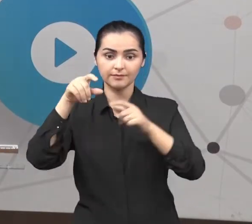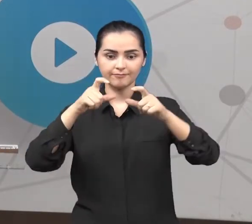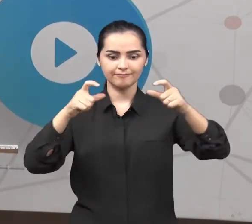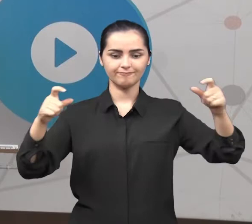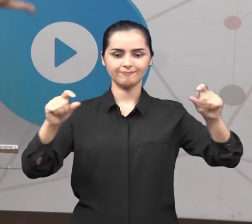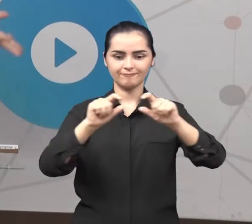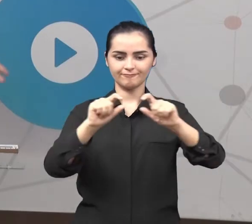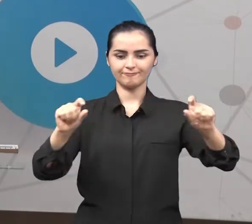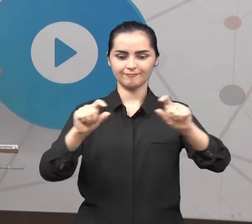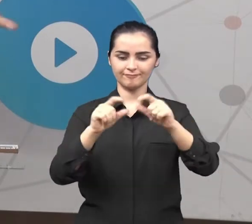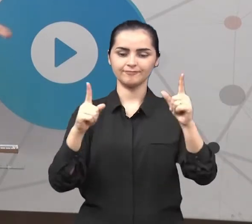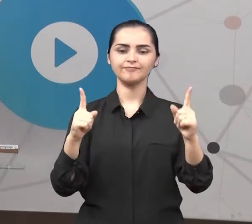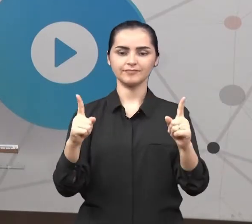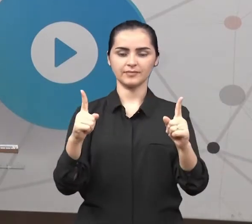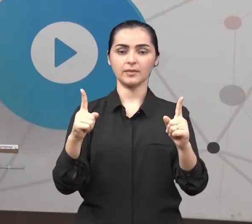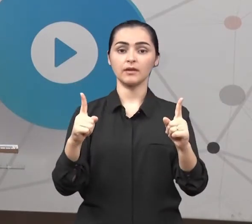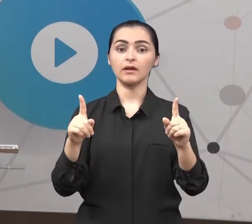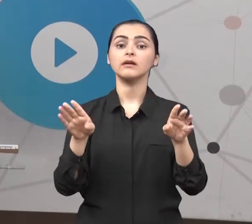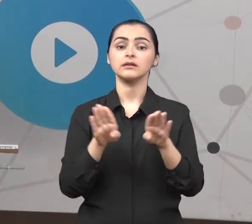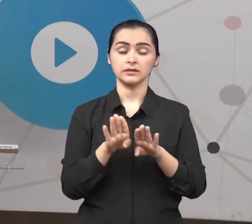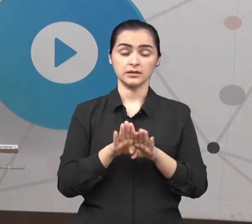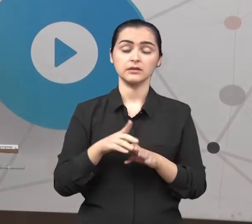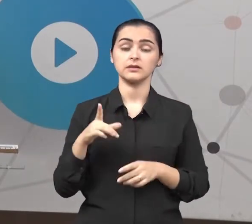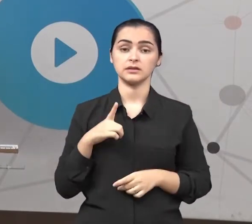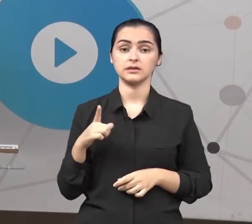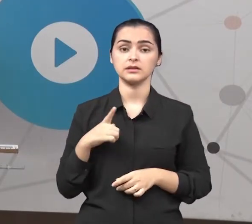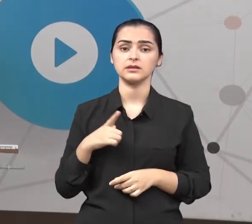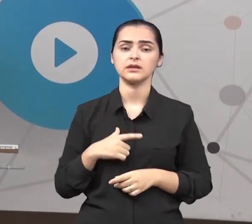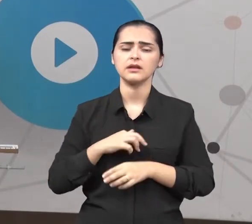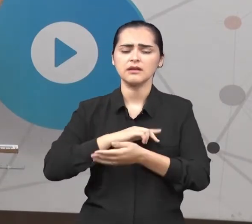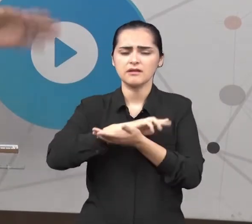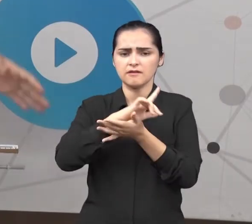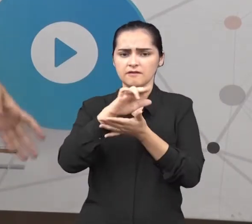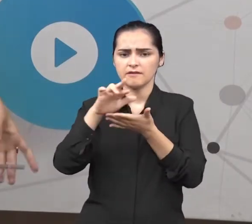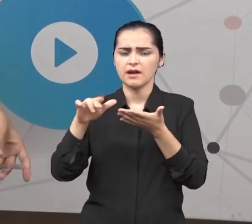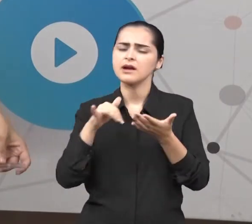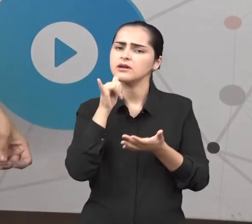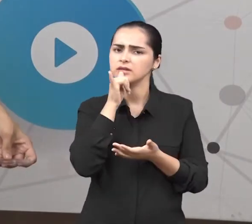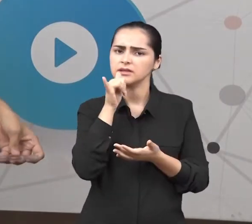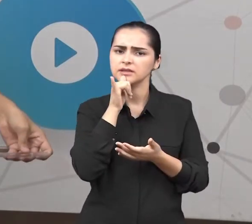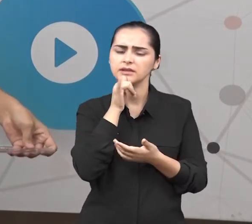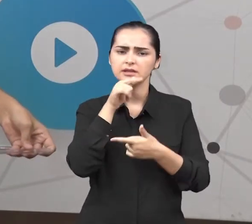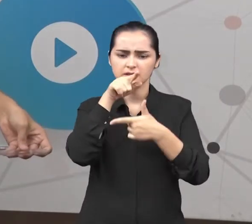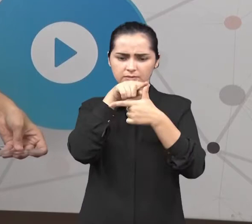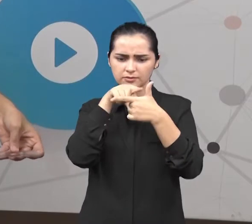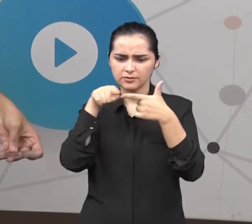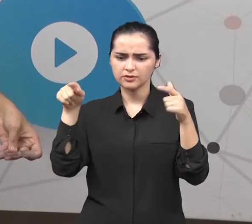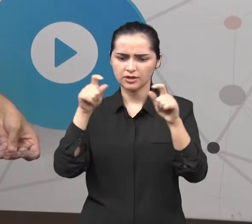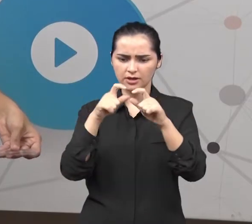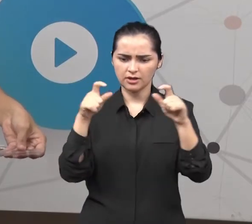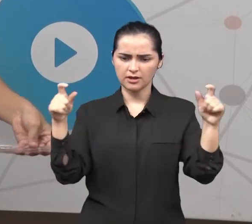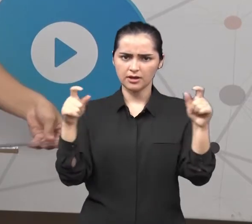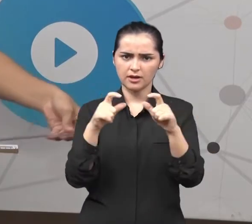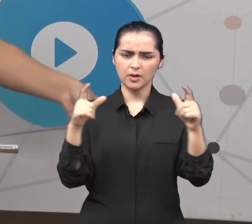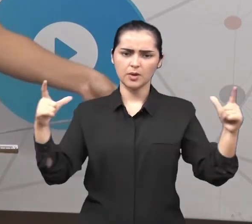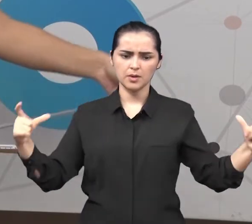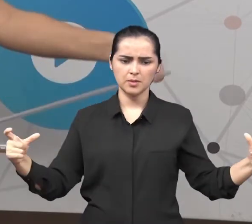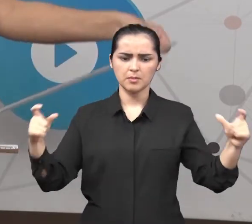Também podemos ter réguas de vários tamanhos, como essa aqui,